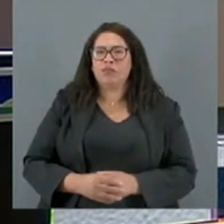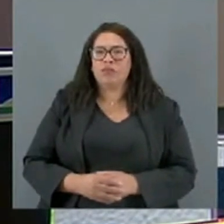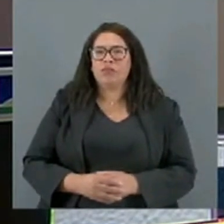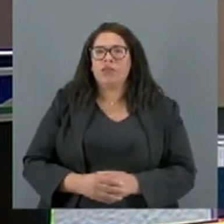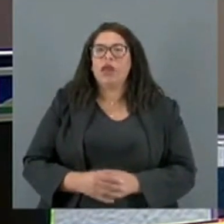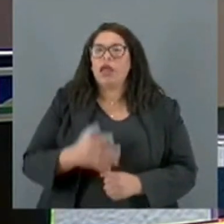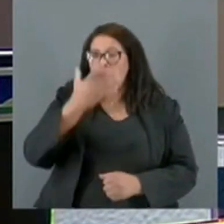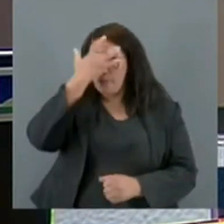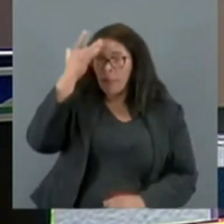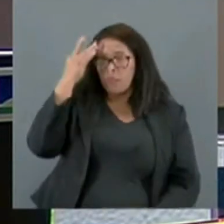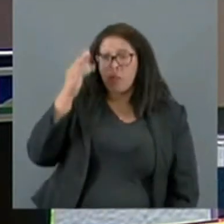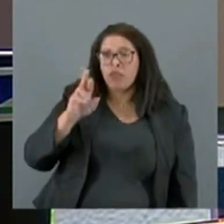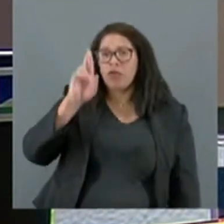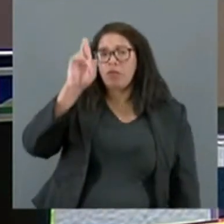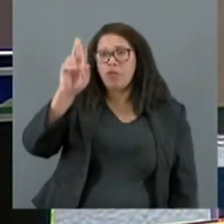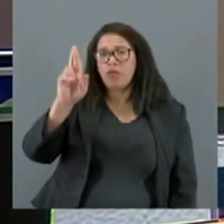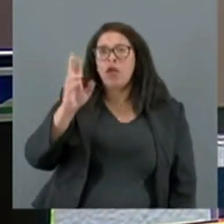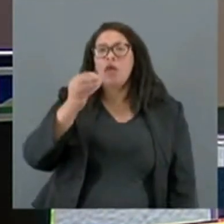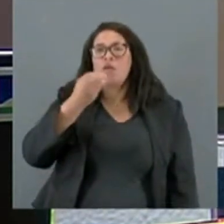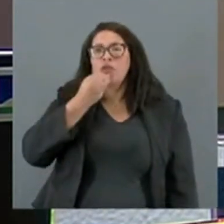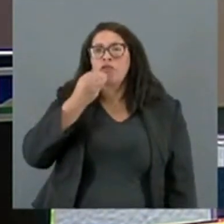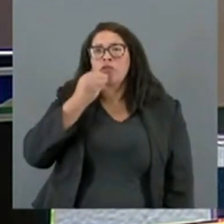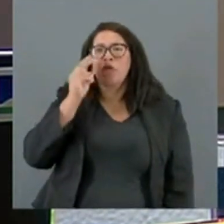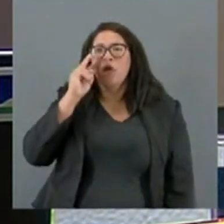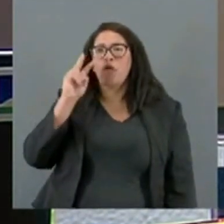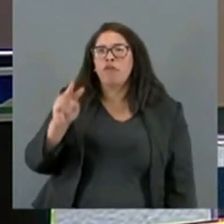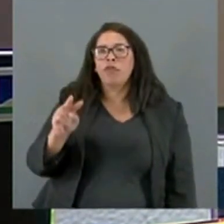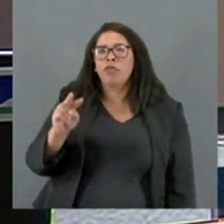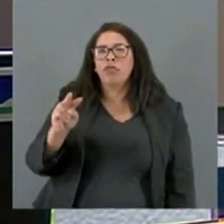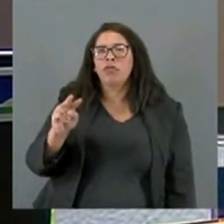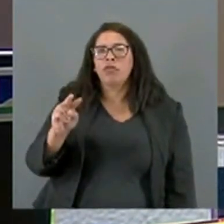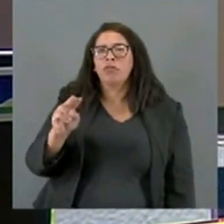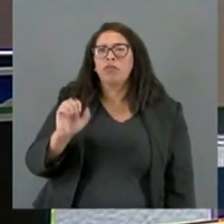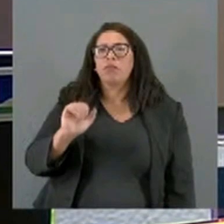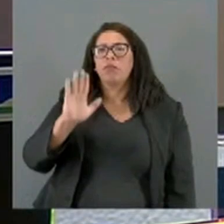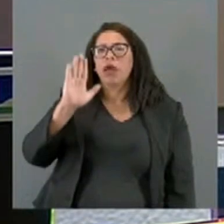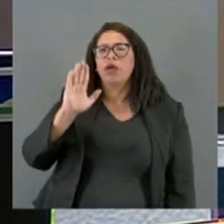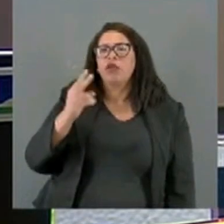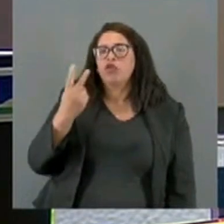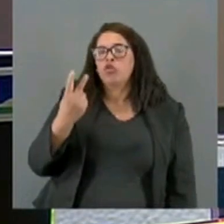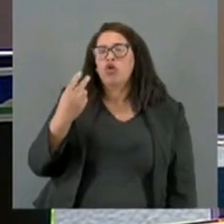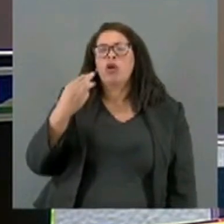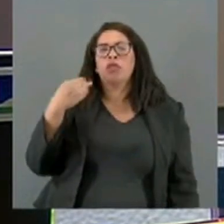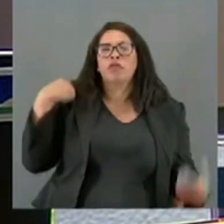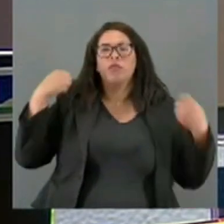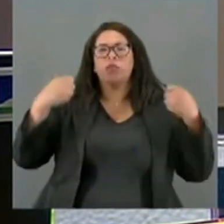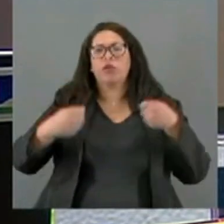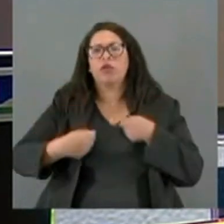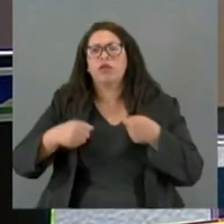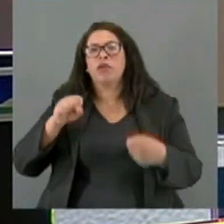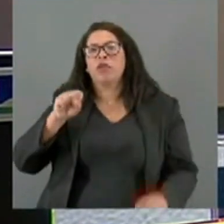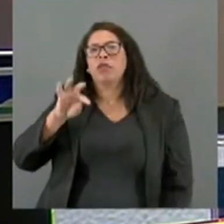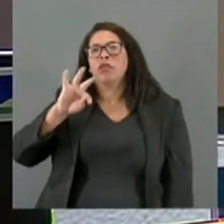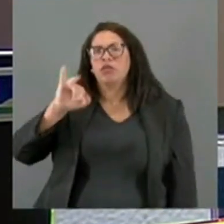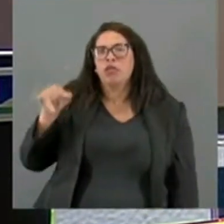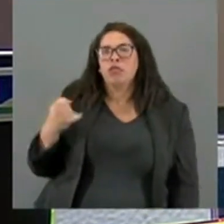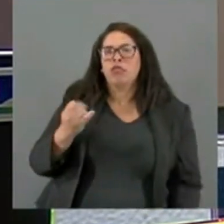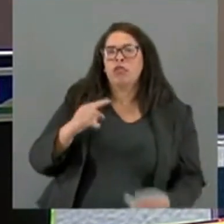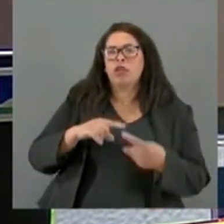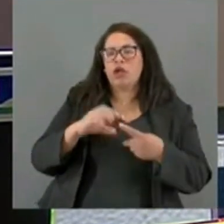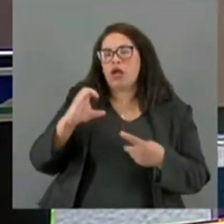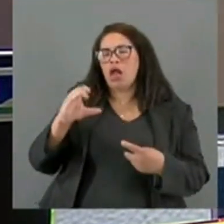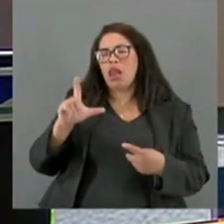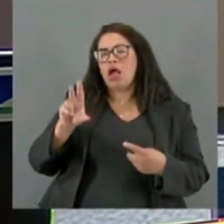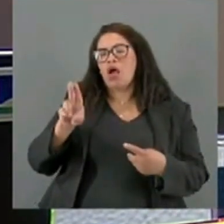autoridades aqui presentes, e aproveito aqui que eu estou vislumbrando mais dois ministros do STJ, aqui estou vislumbrando o ministro Cláudio